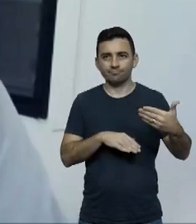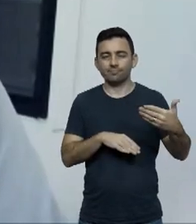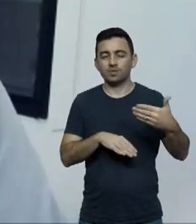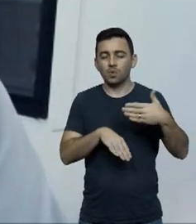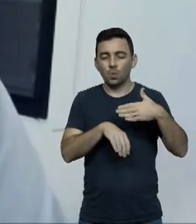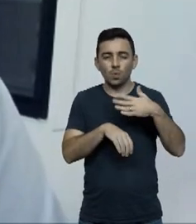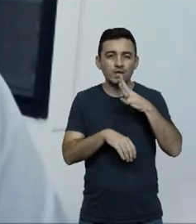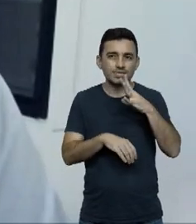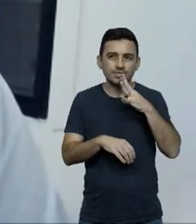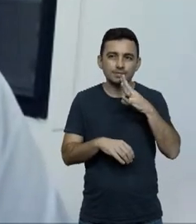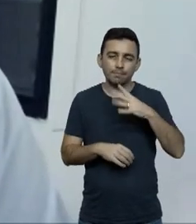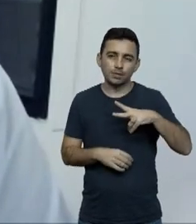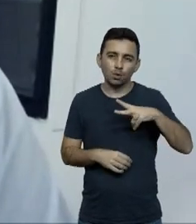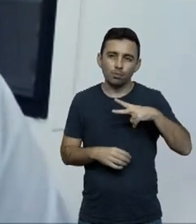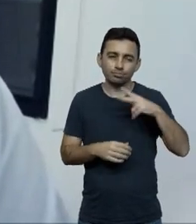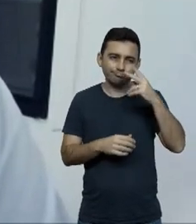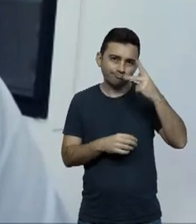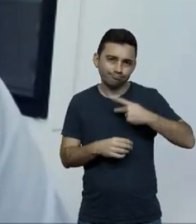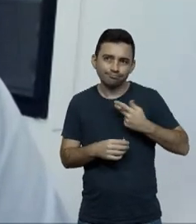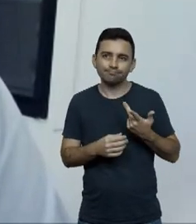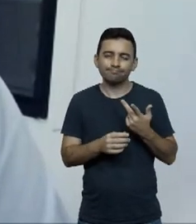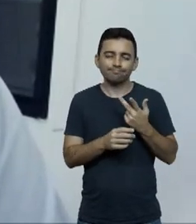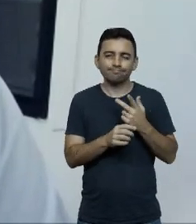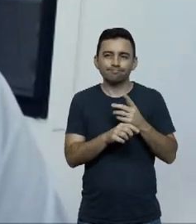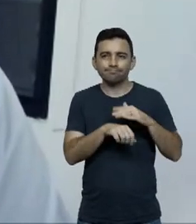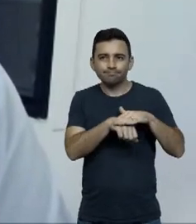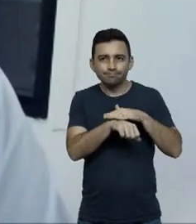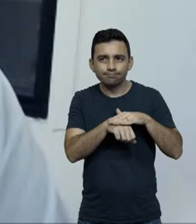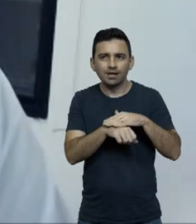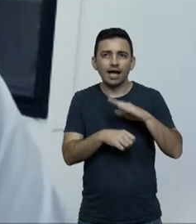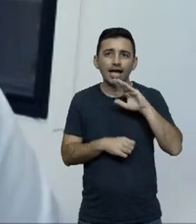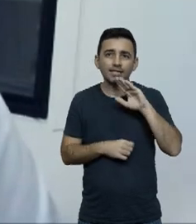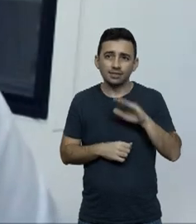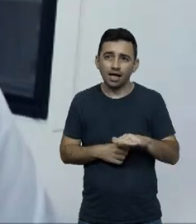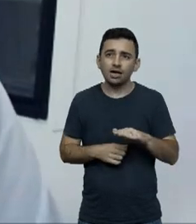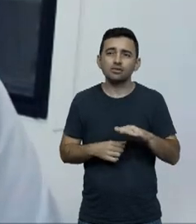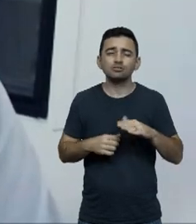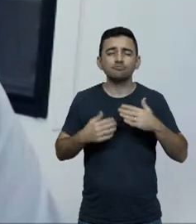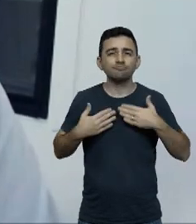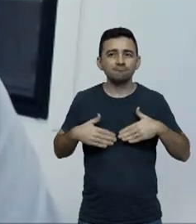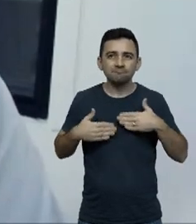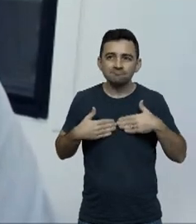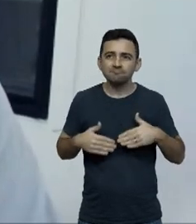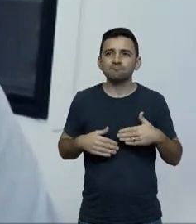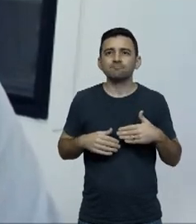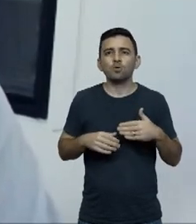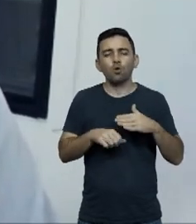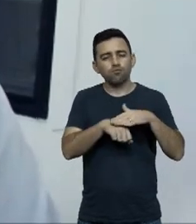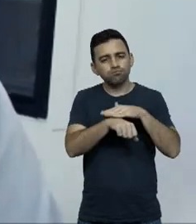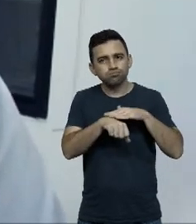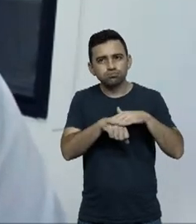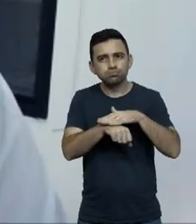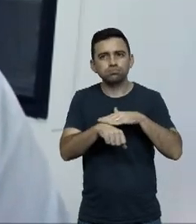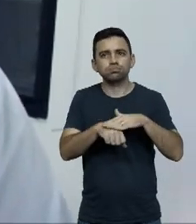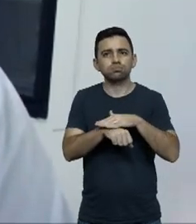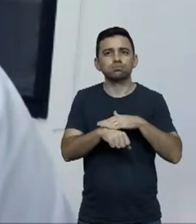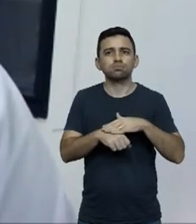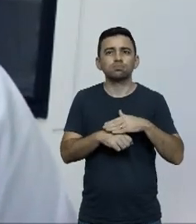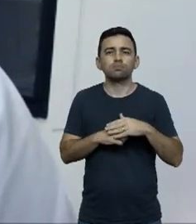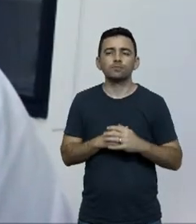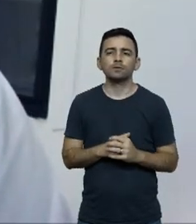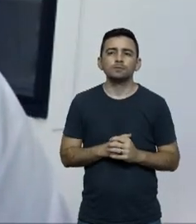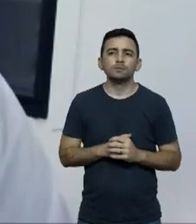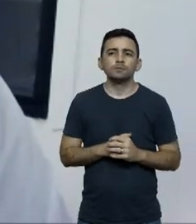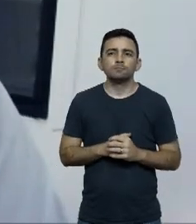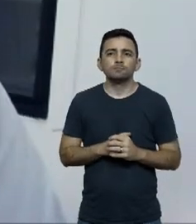conhecê-la pessoalmente quero confesso que foi uma tarde muito gostosa conversar com a senhora foi bem proveitoso